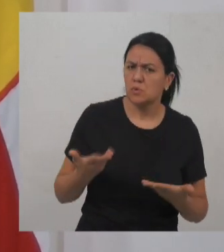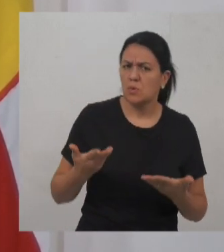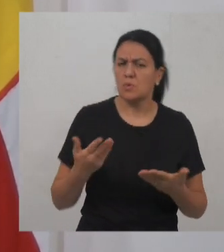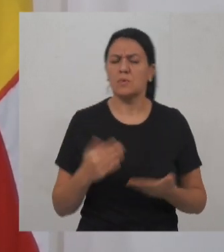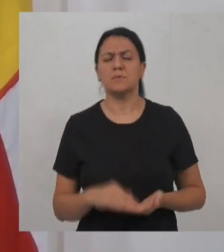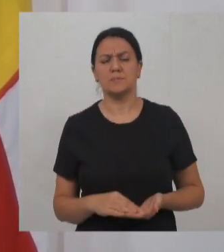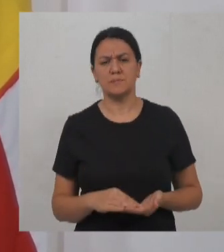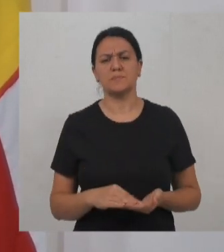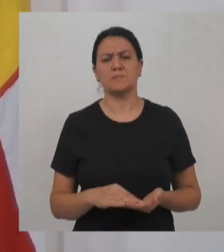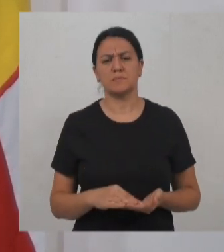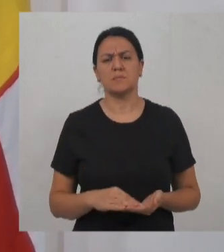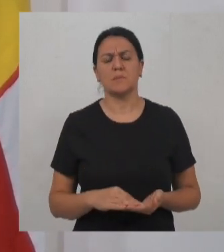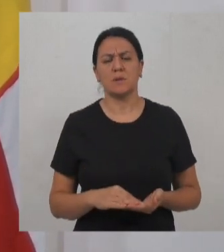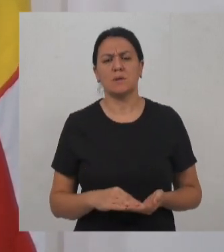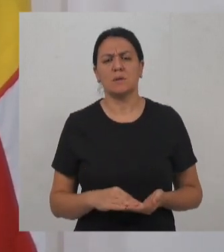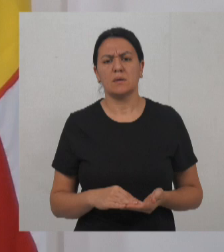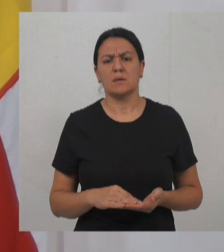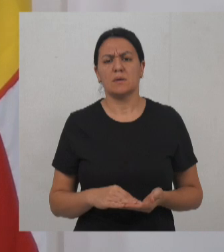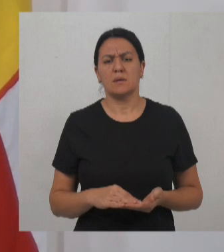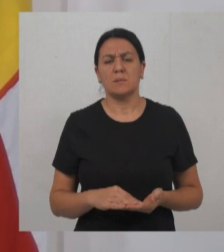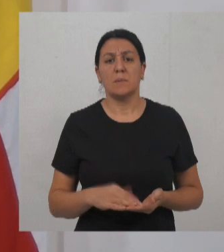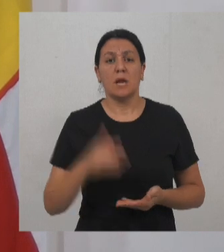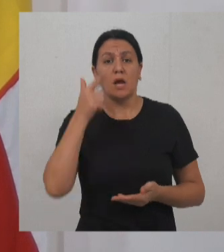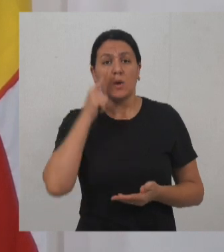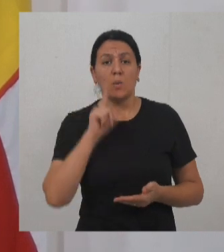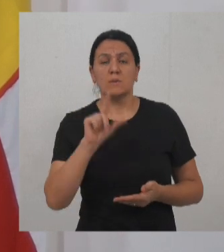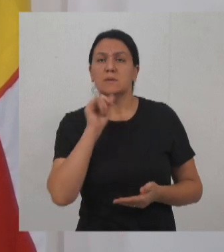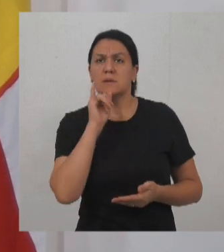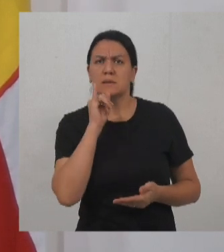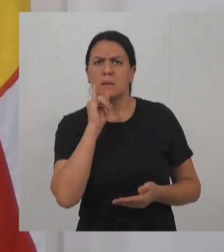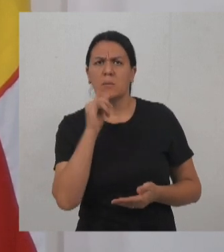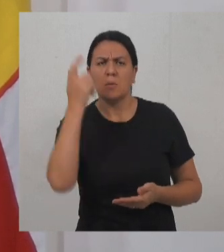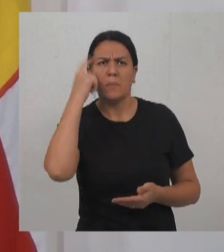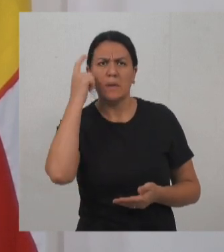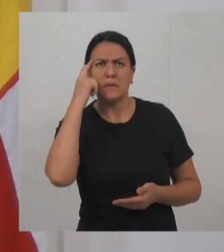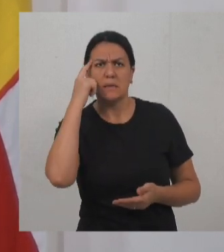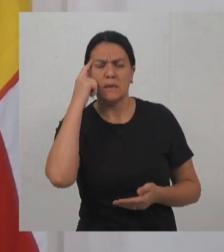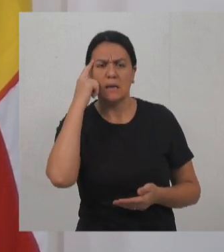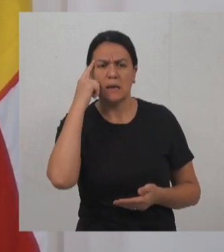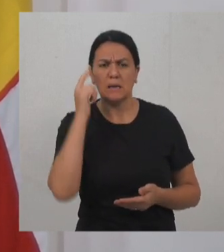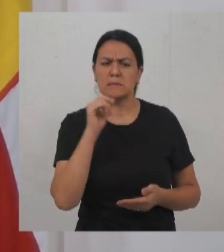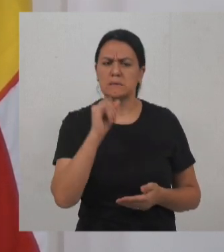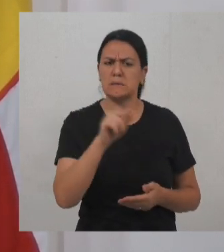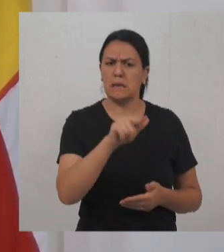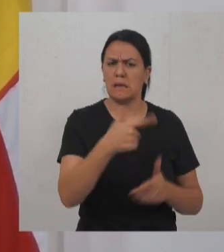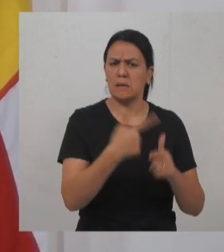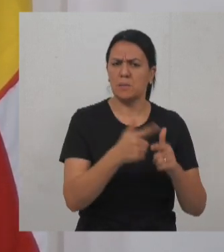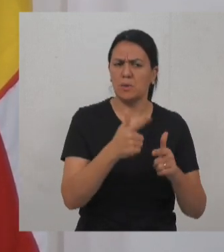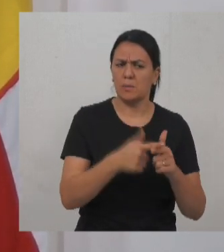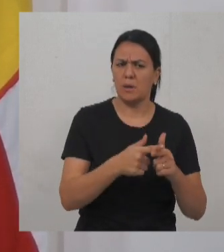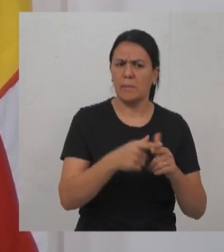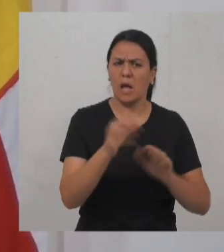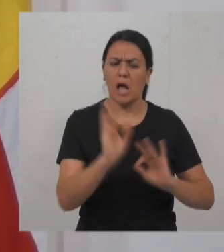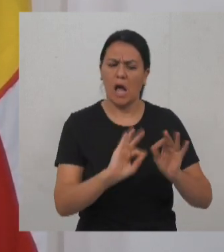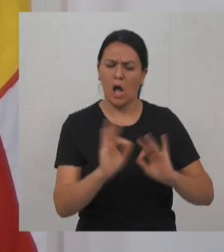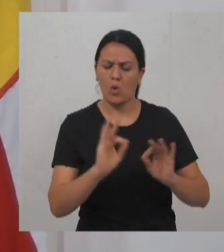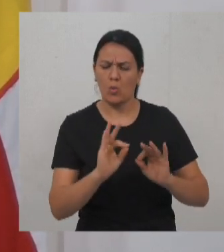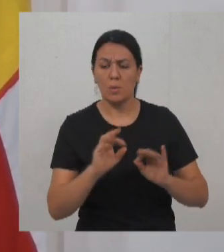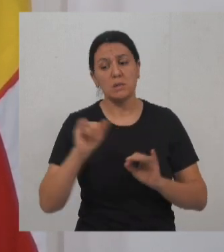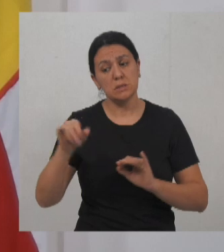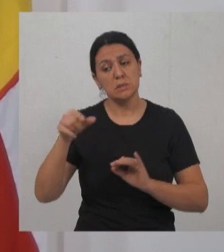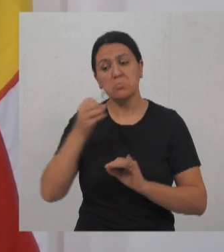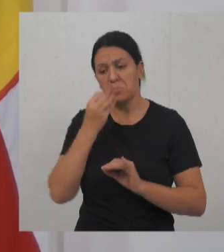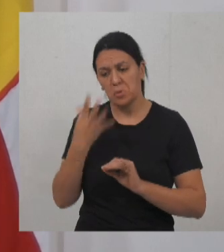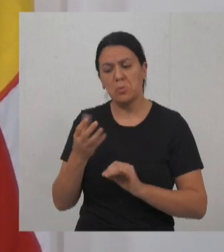disponibilidades, para que corrijamos aquilo que não funcionou bem e para que implementemos